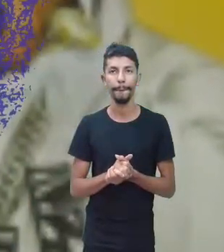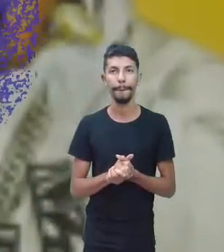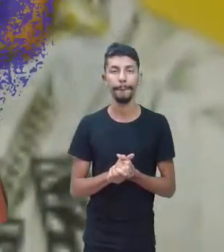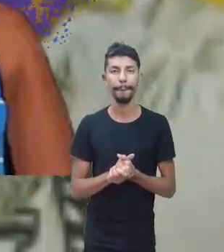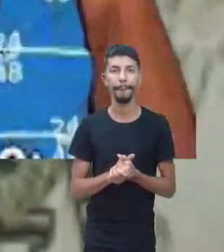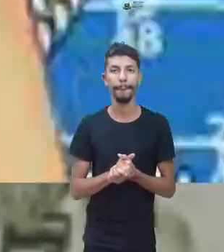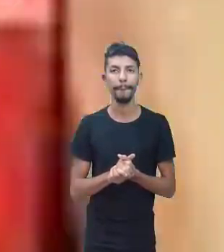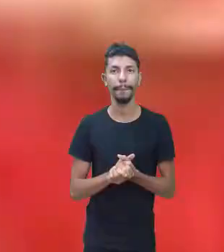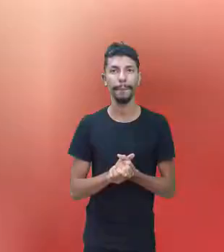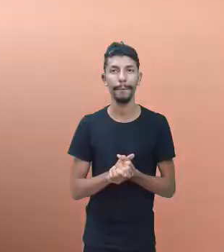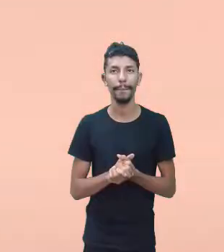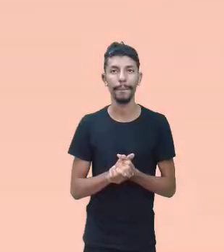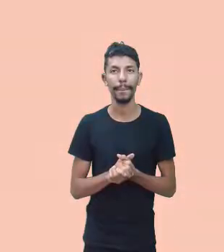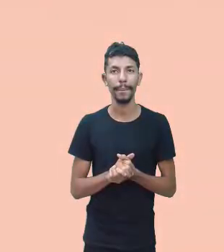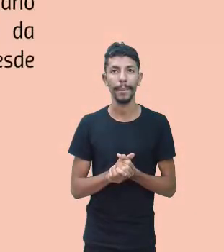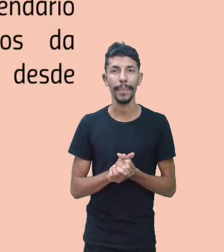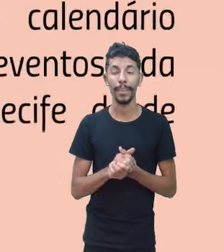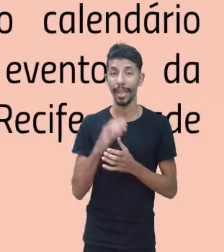rapidinho aqui,